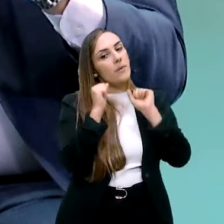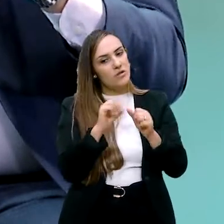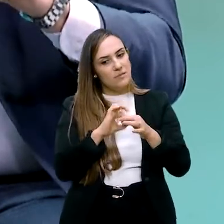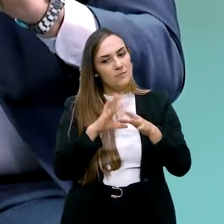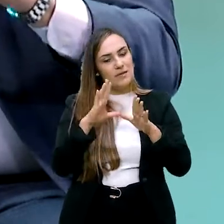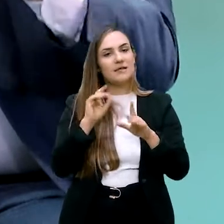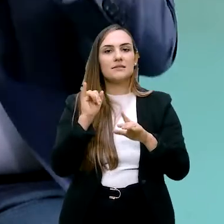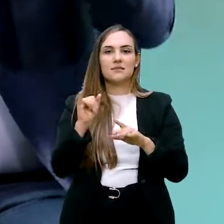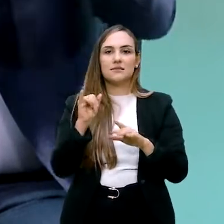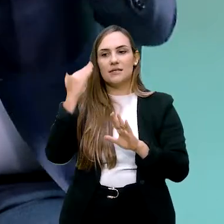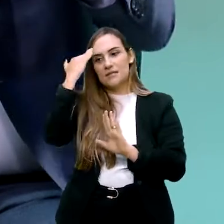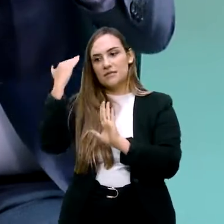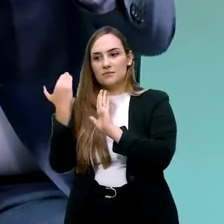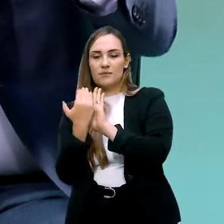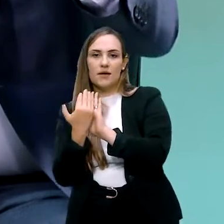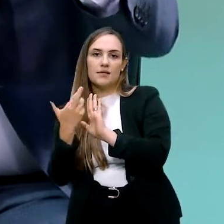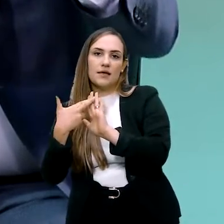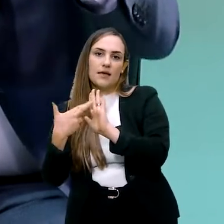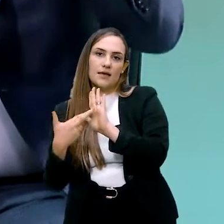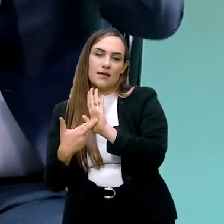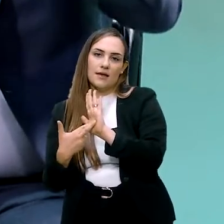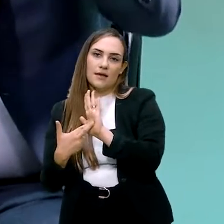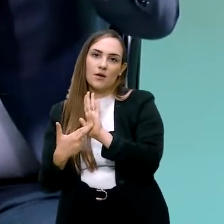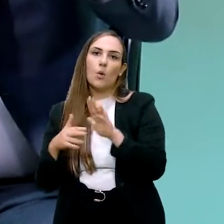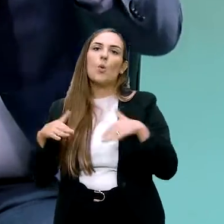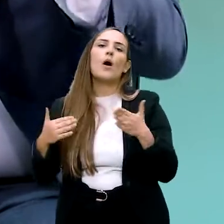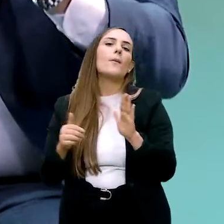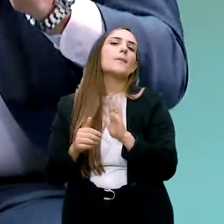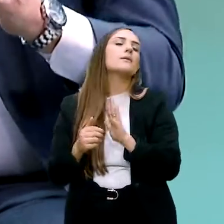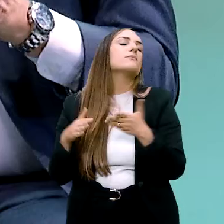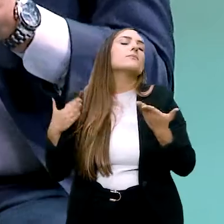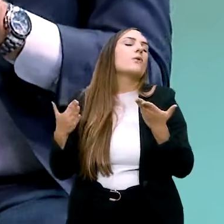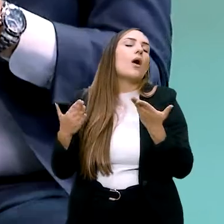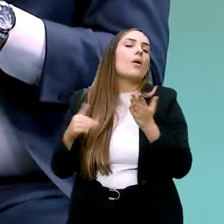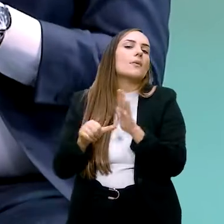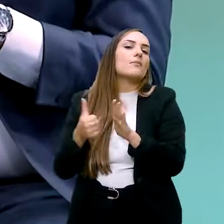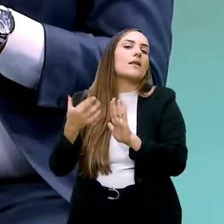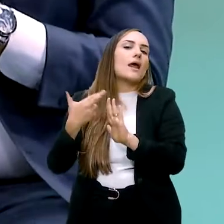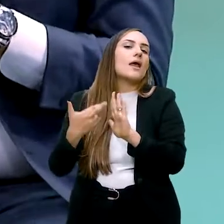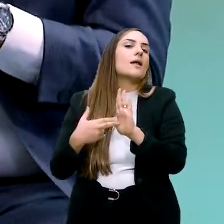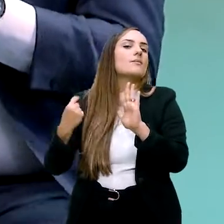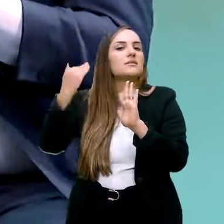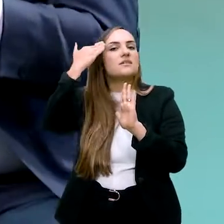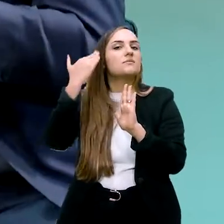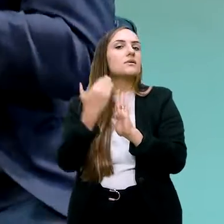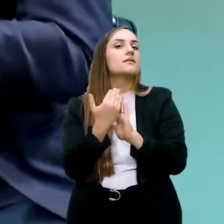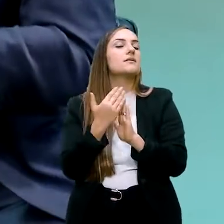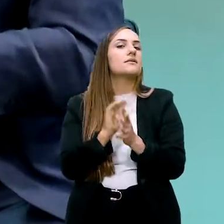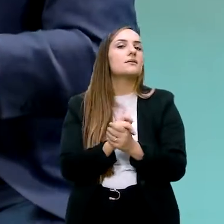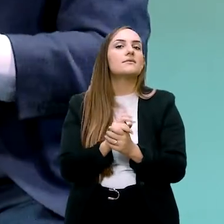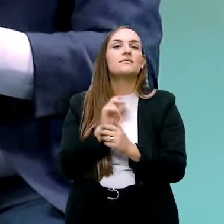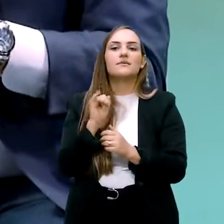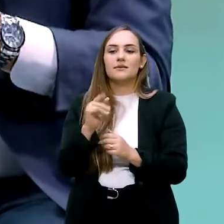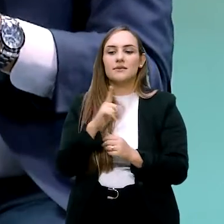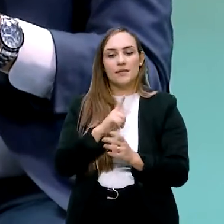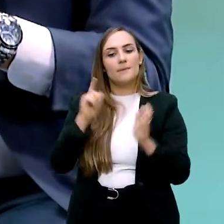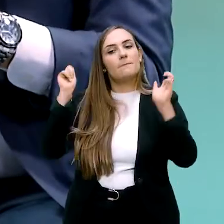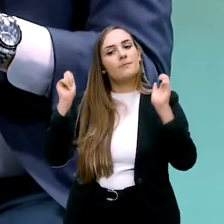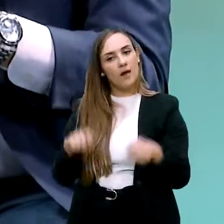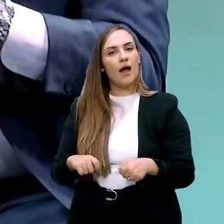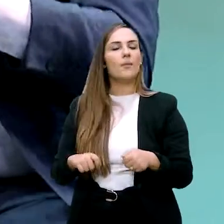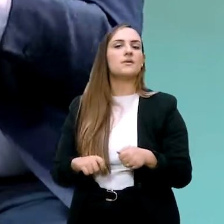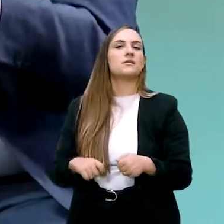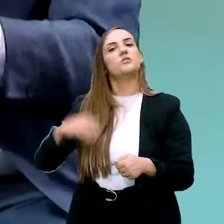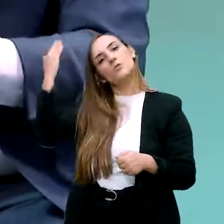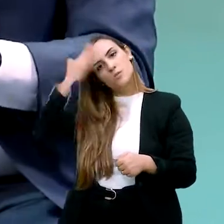que ele cumpra também alguns requisitos. O primeiro requisito é a comprovação de eficácia à luz